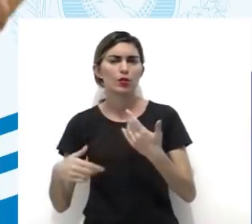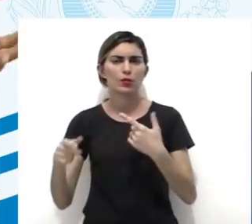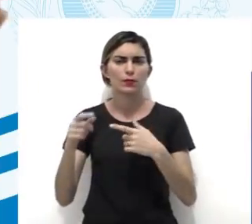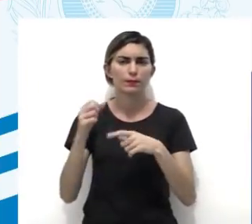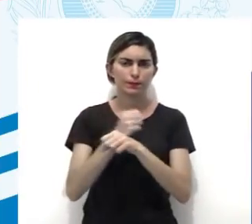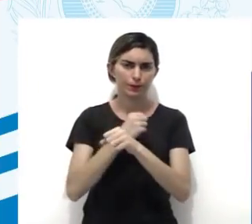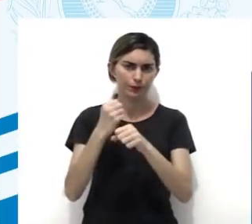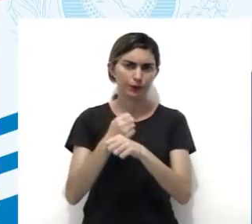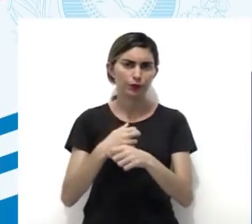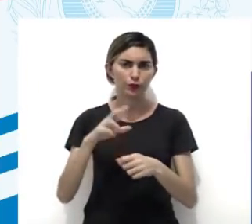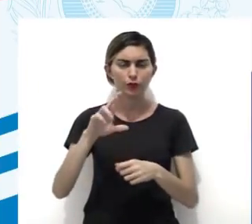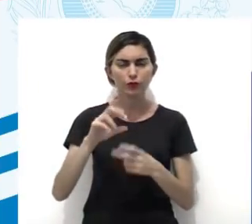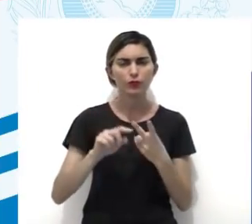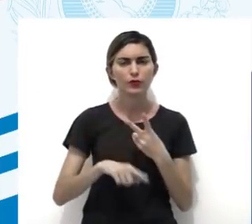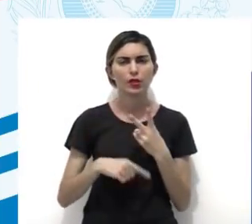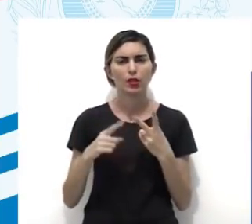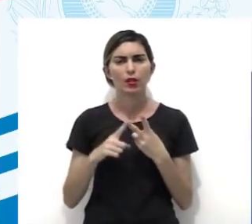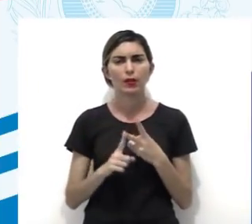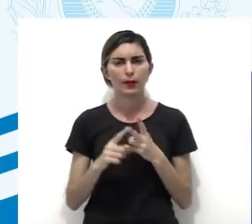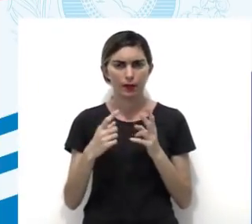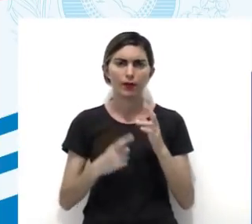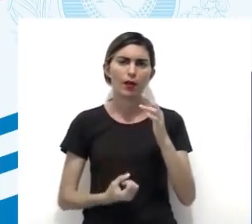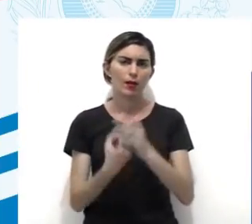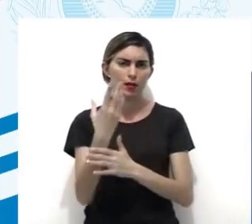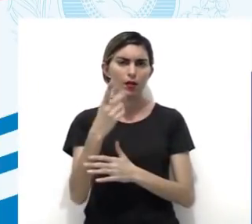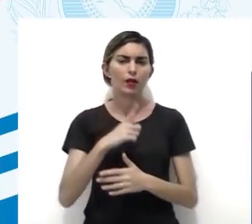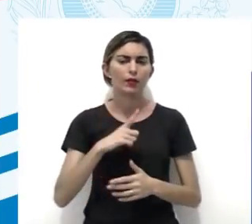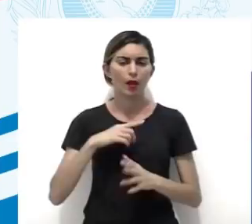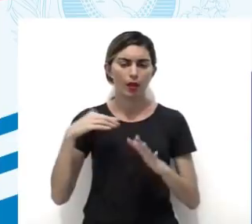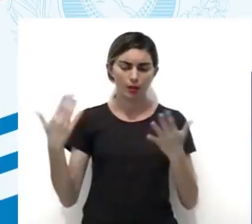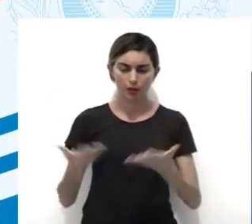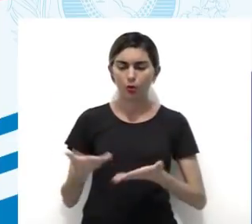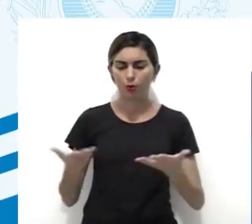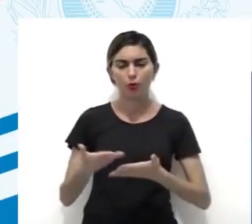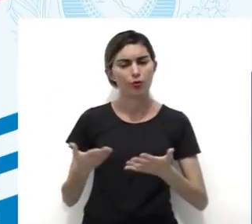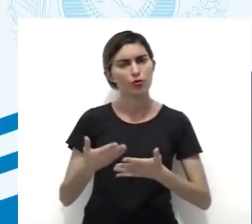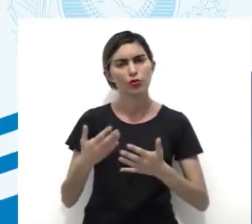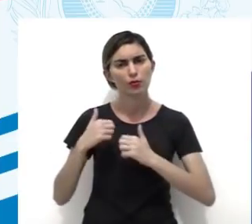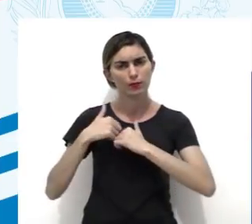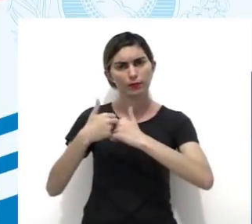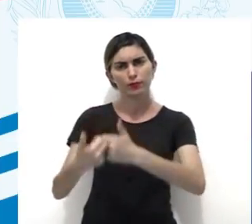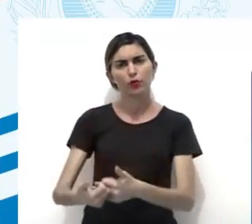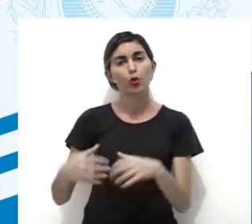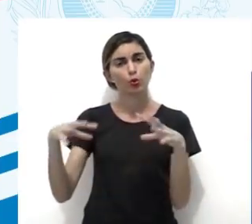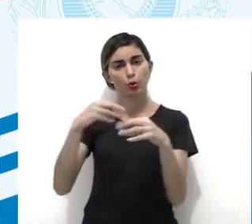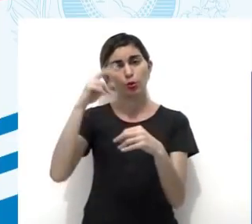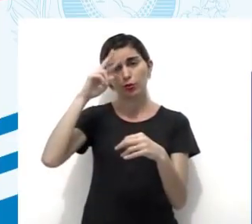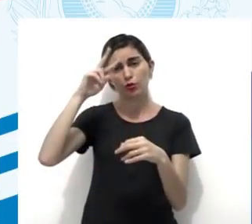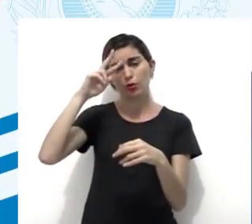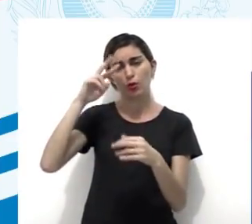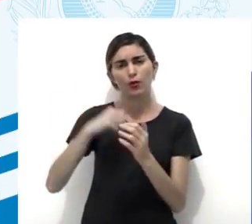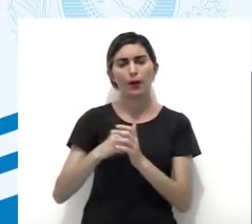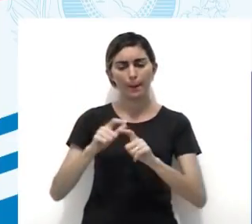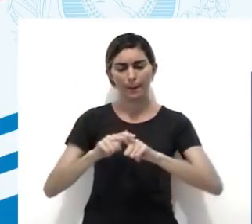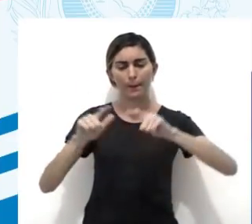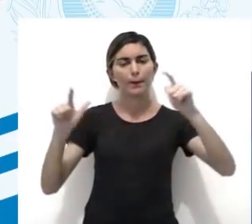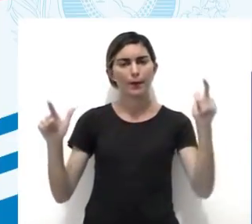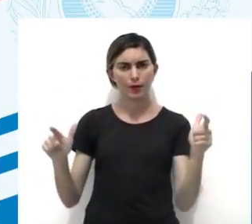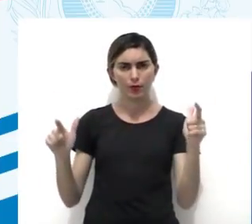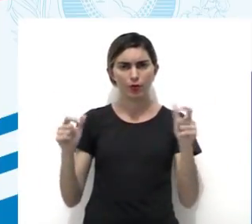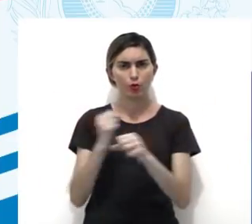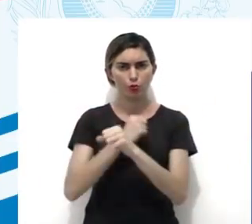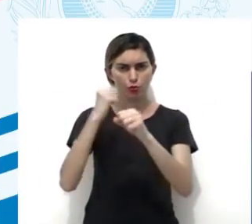seja, dessas rugosidades, existem até nossos dias e carregam consigo toda a história. Na maioria,